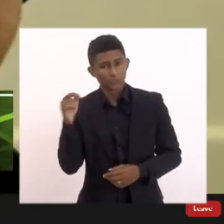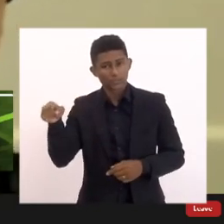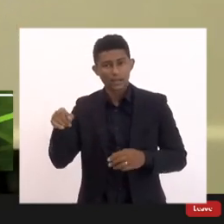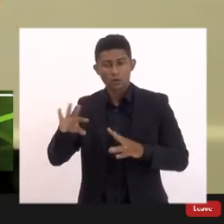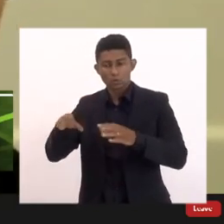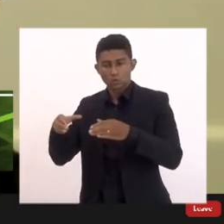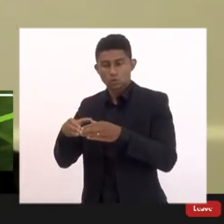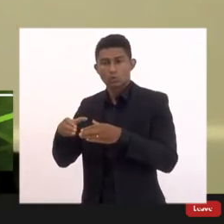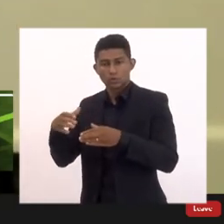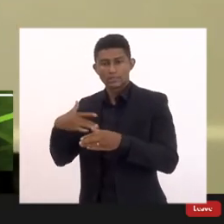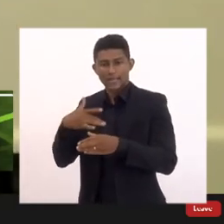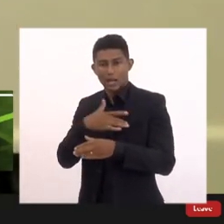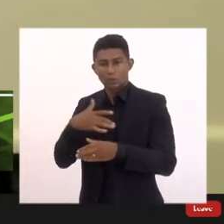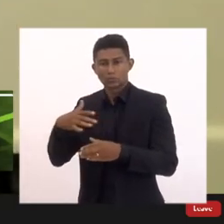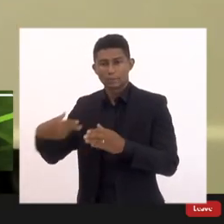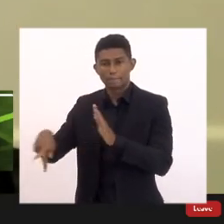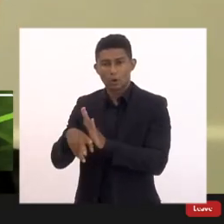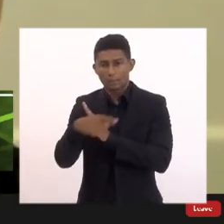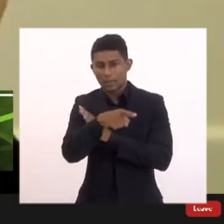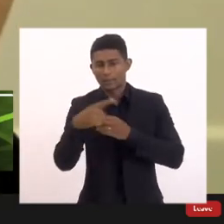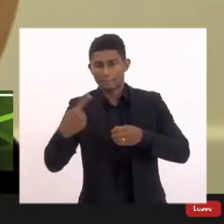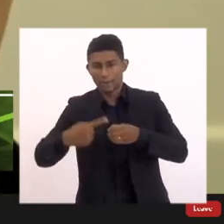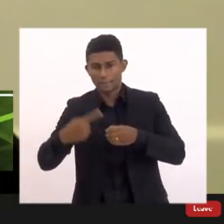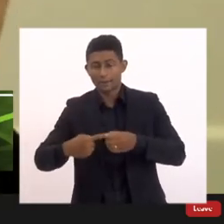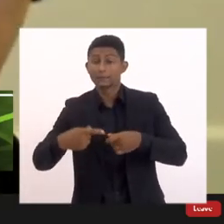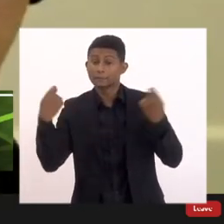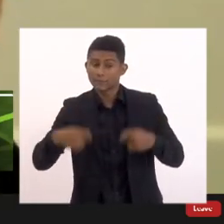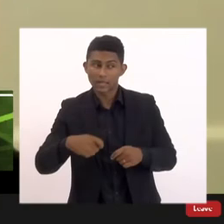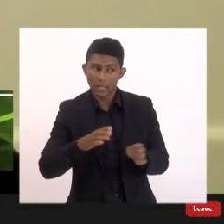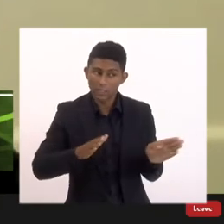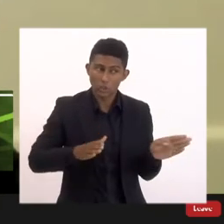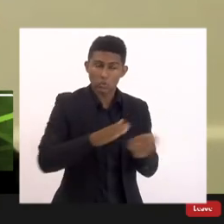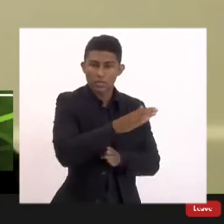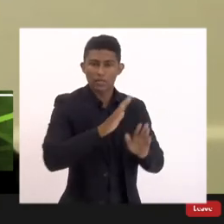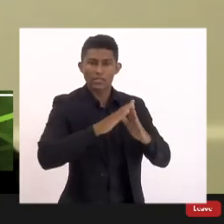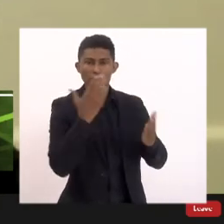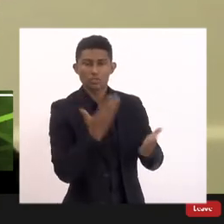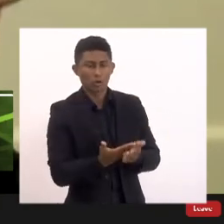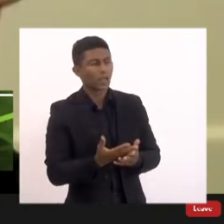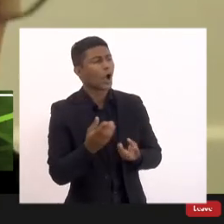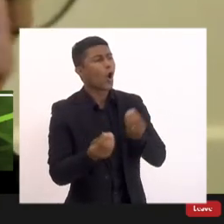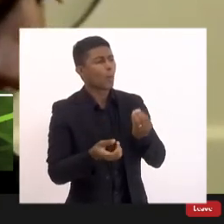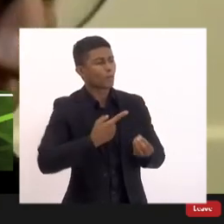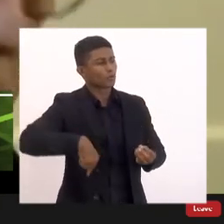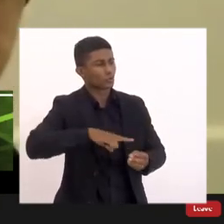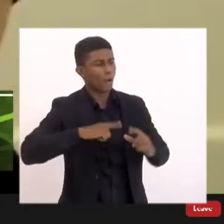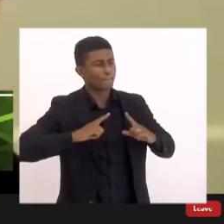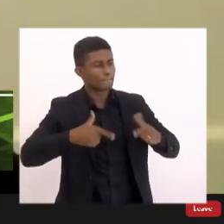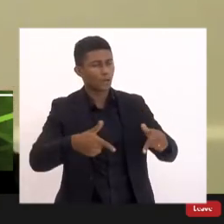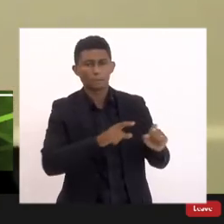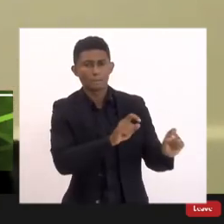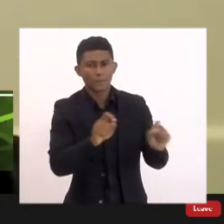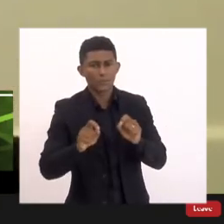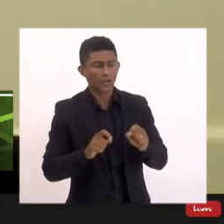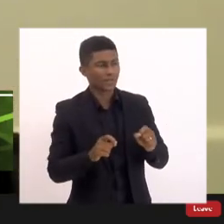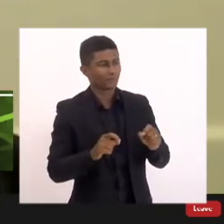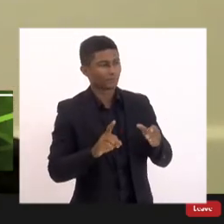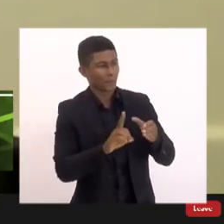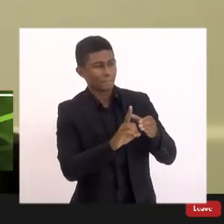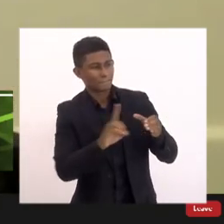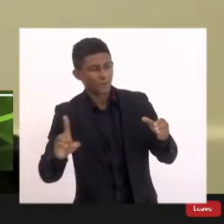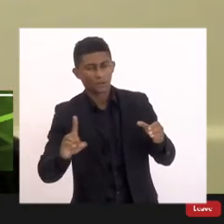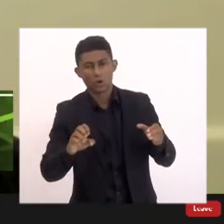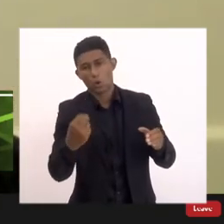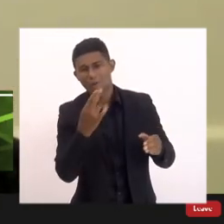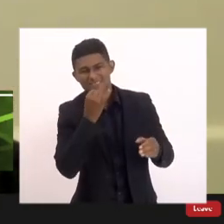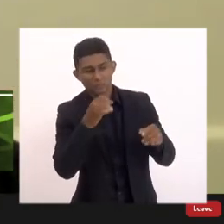saúde do município, oriente a escola como ele vai fazer esse procedimento de isolamento daquela